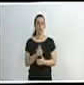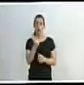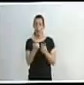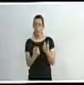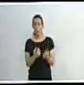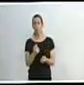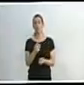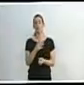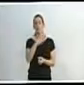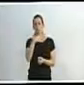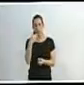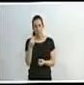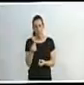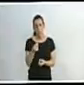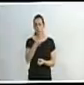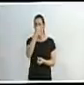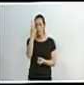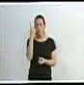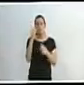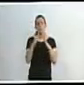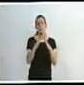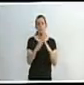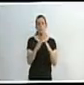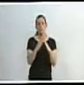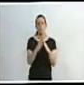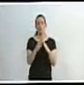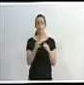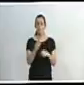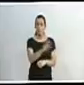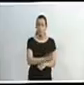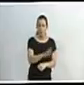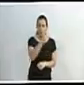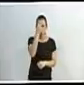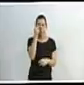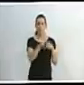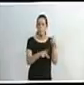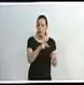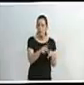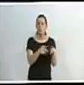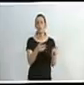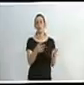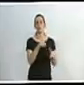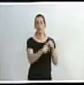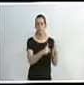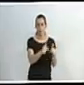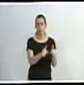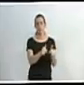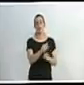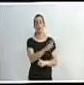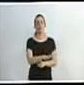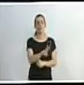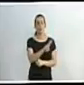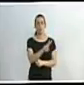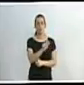aqueles que moram ali, onde é a classe trabalhadora reside, que é a região do Vale do Céu. Quando estivemos,